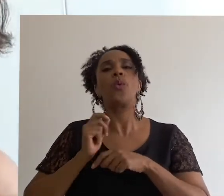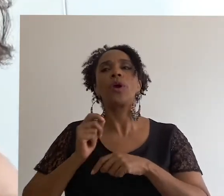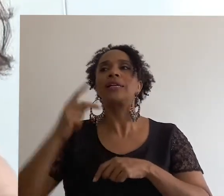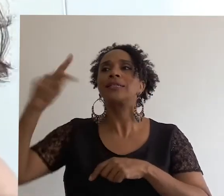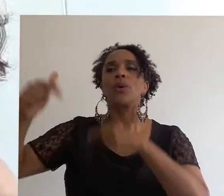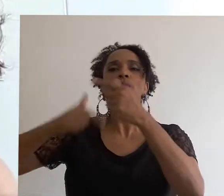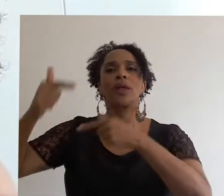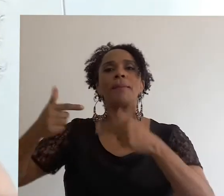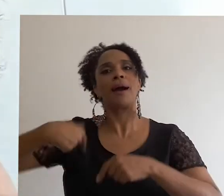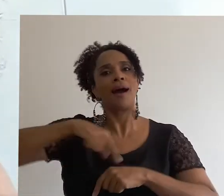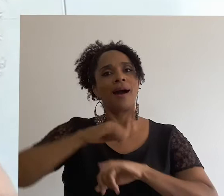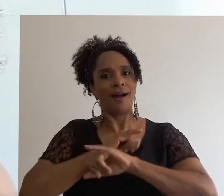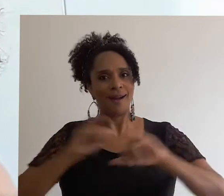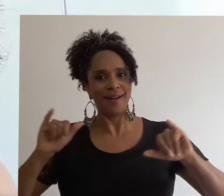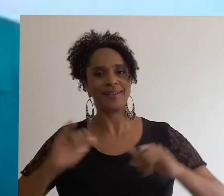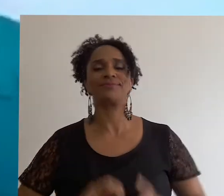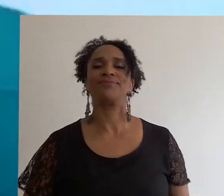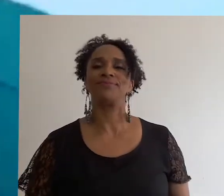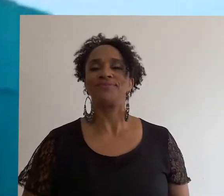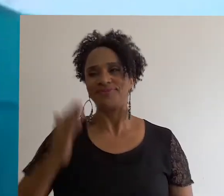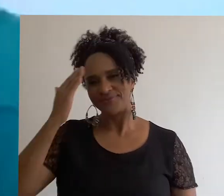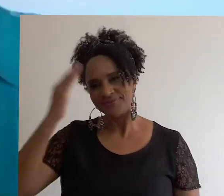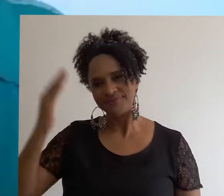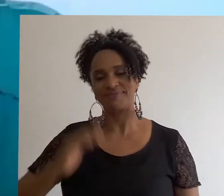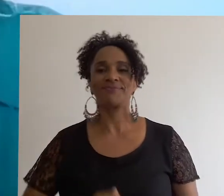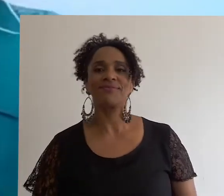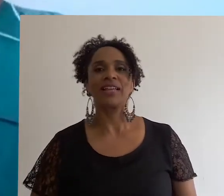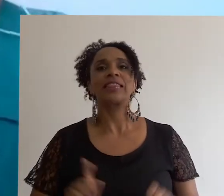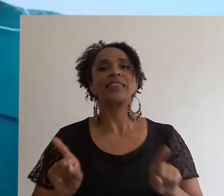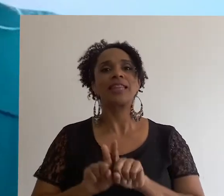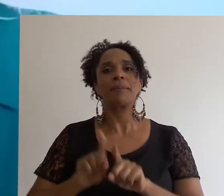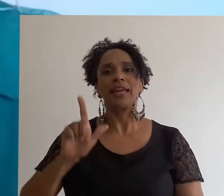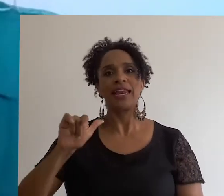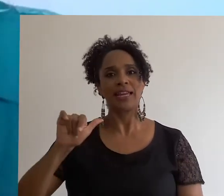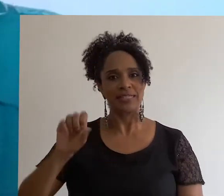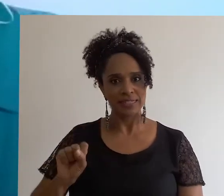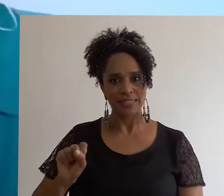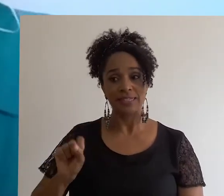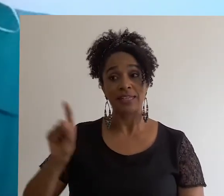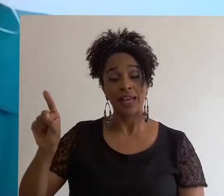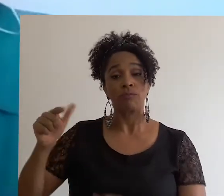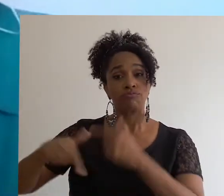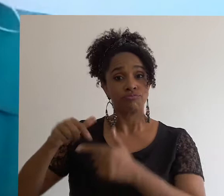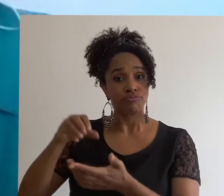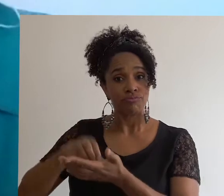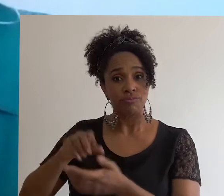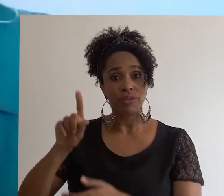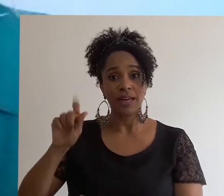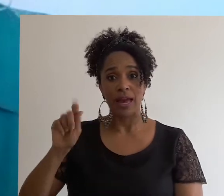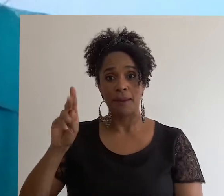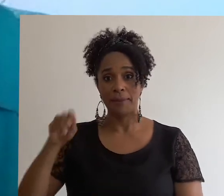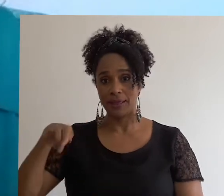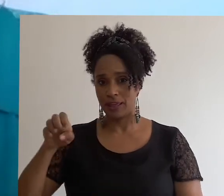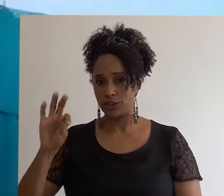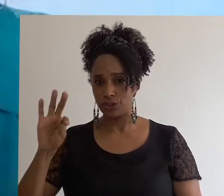para divulgar suas ações e seus eventos. Obrigada, Laís Andrade. Bom, vamos falar também com a Elis Lopes, do gabinete da